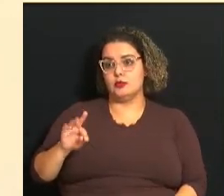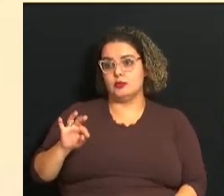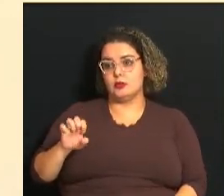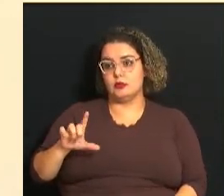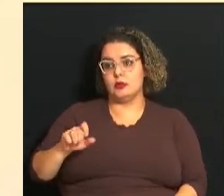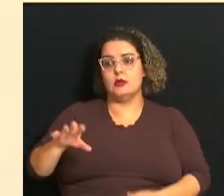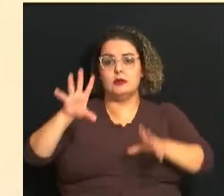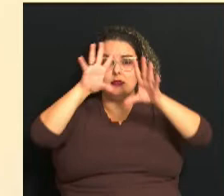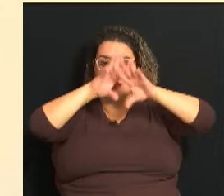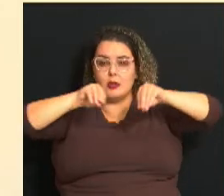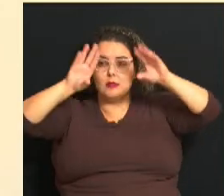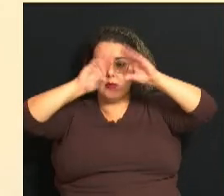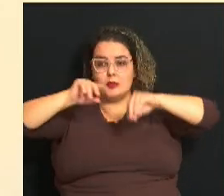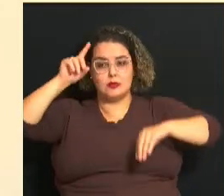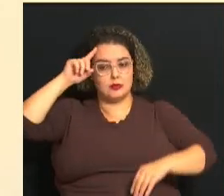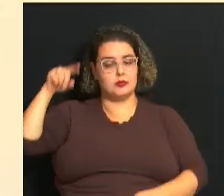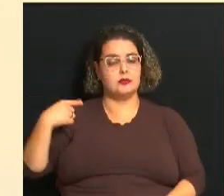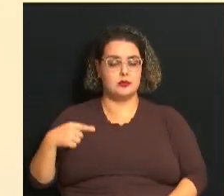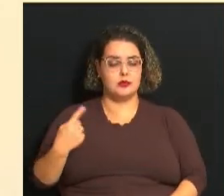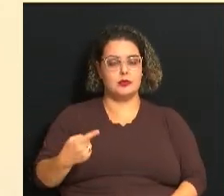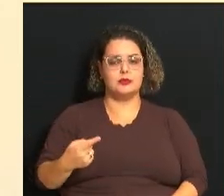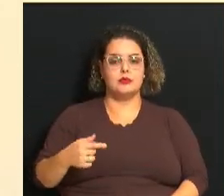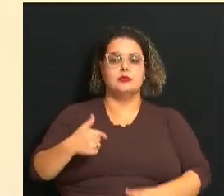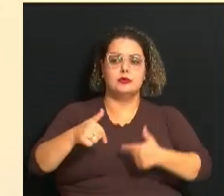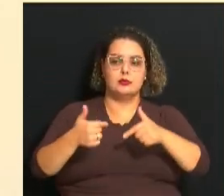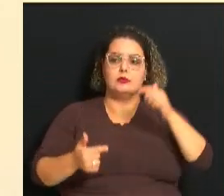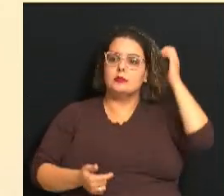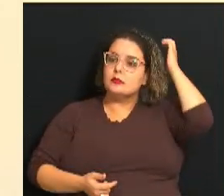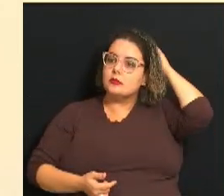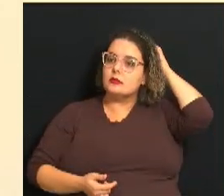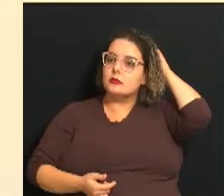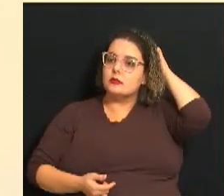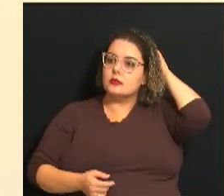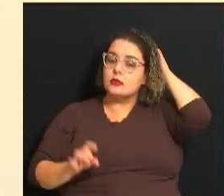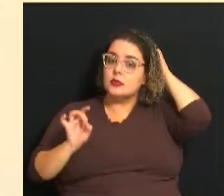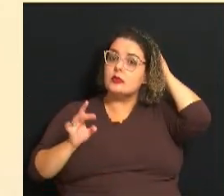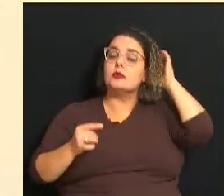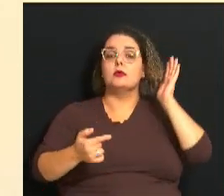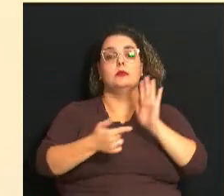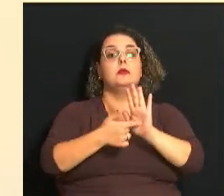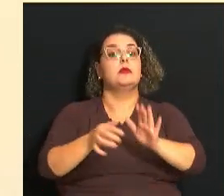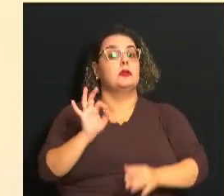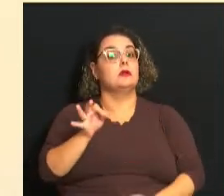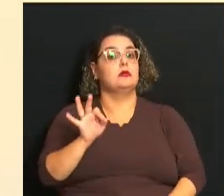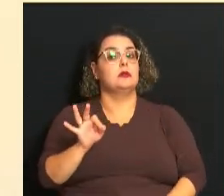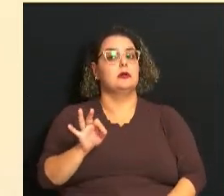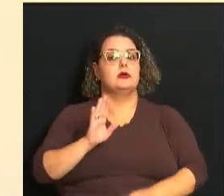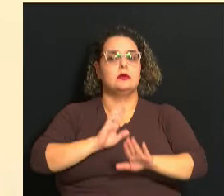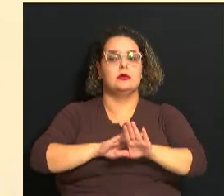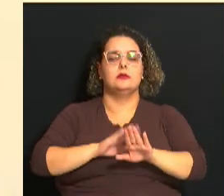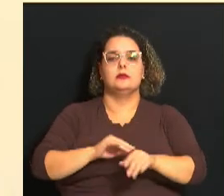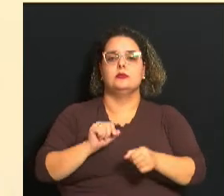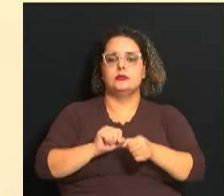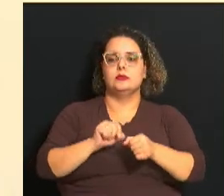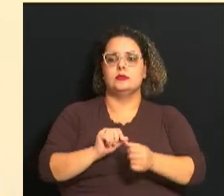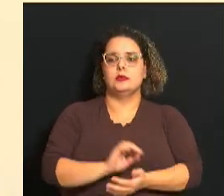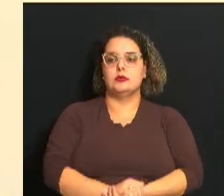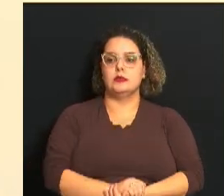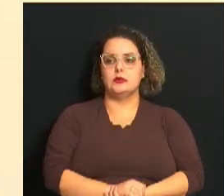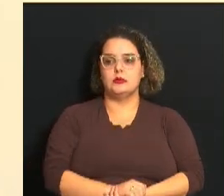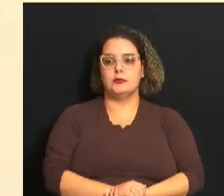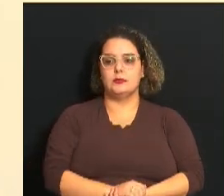enquadrar no dia a dia do trabalhador né mas é só para mostrar que ela estava certa eu quero estava fazendo né E aí quando a gente